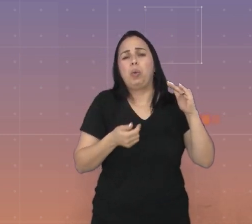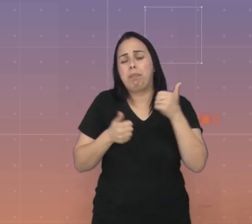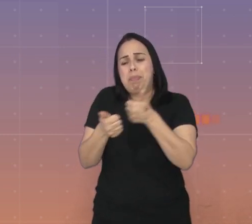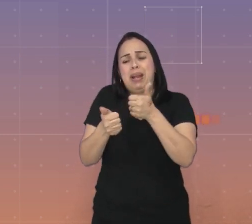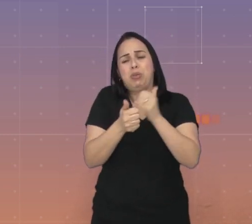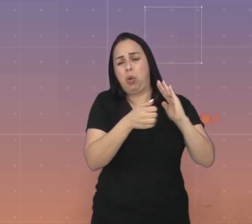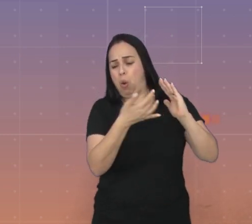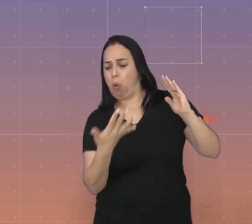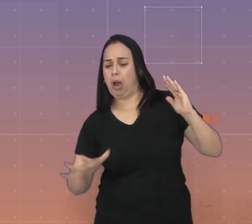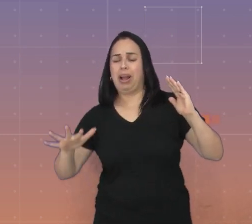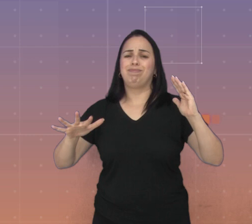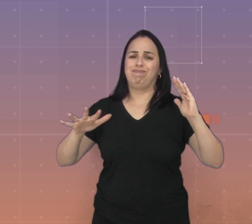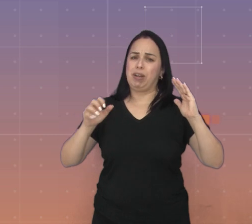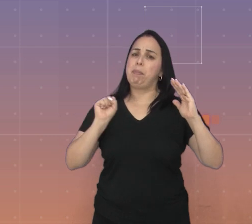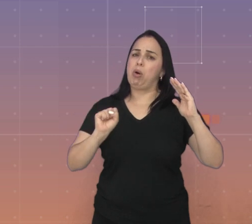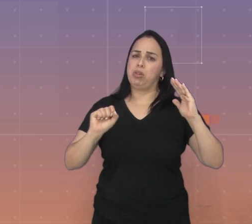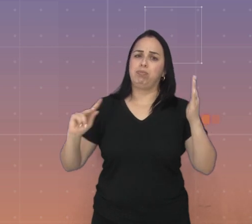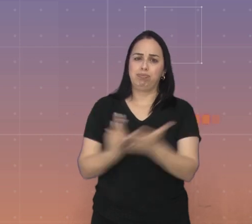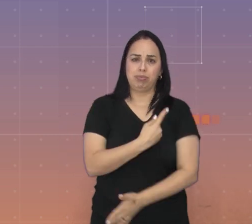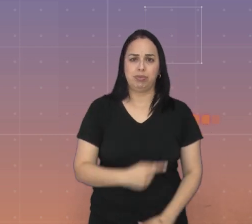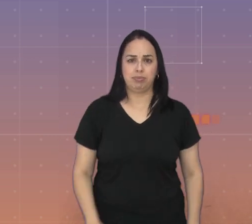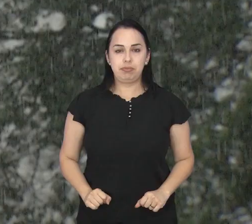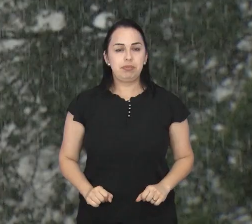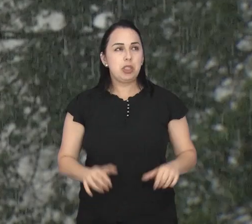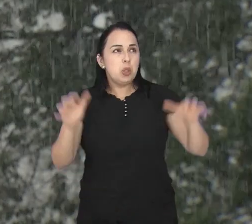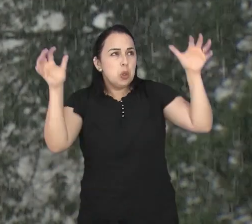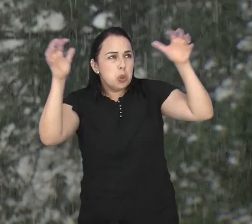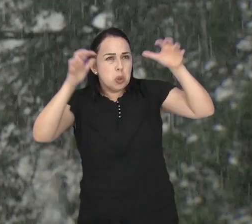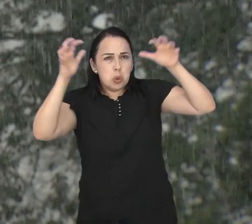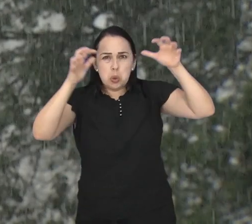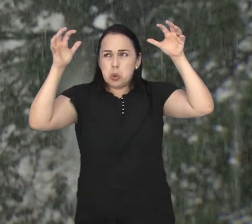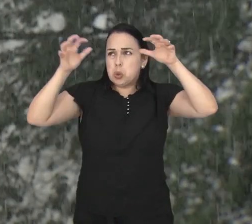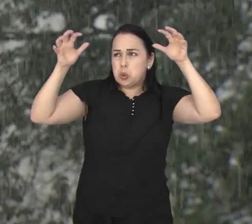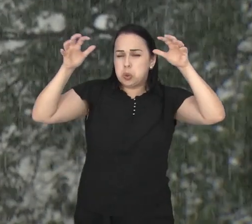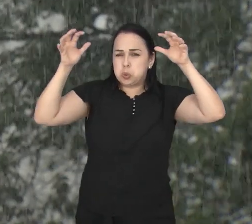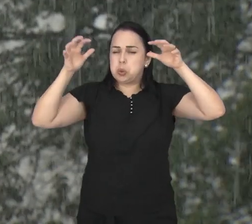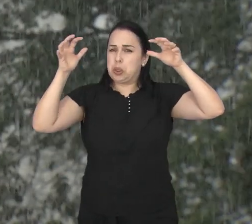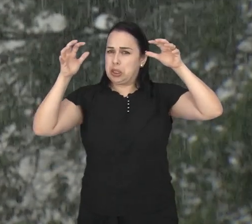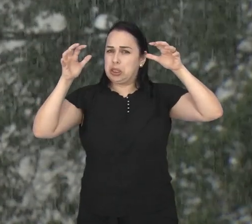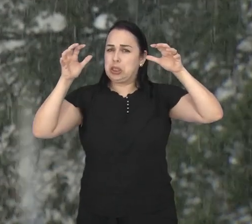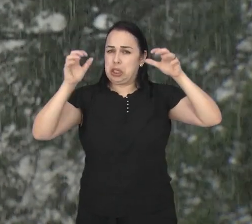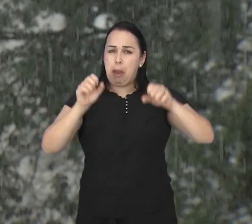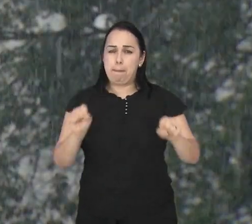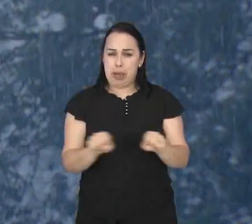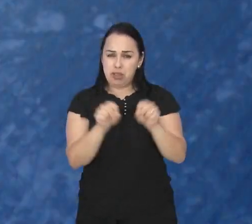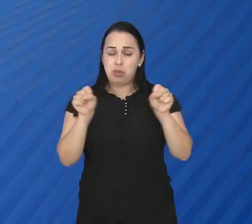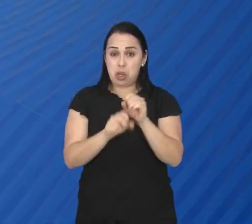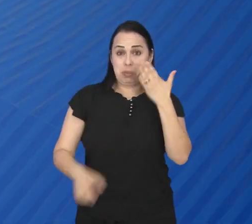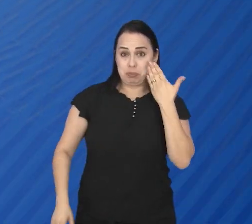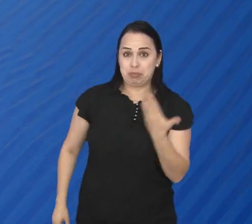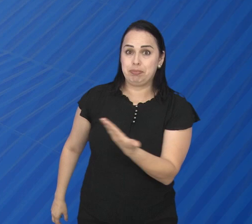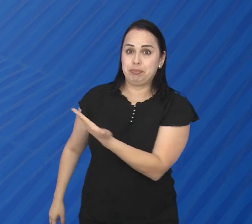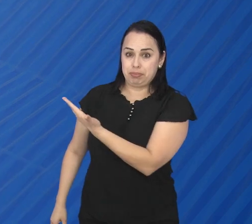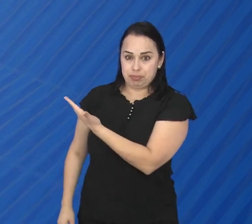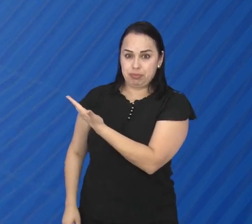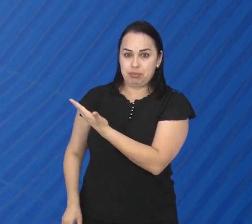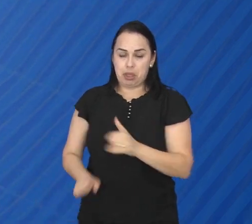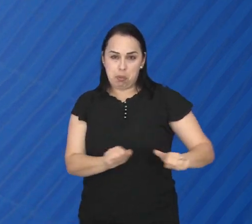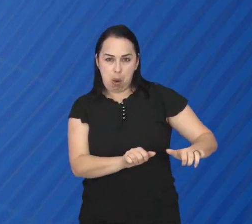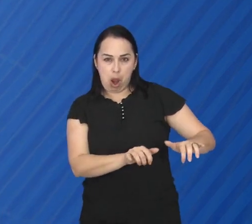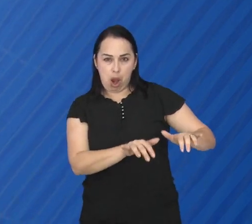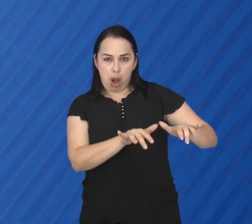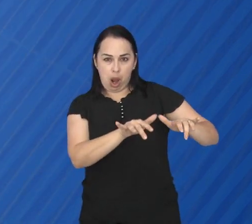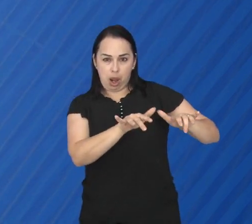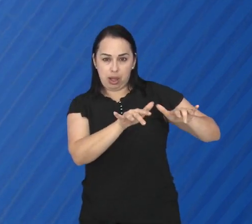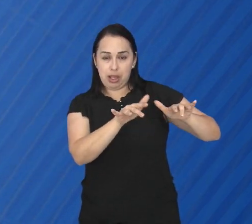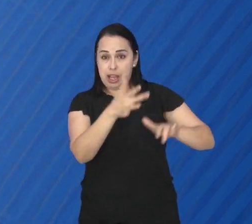viviam próximas às áreas de riscos na cidade. Chuvas intensas que causam transtornos como esses aqui, ilustrado por